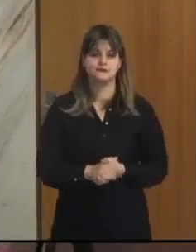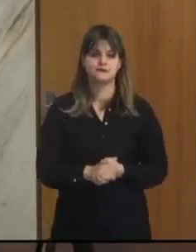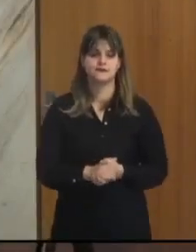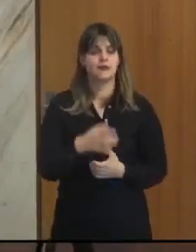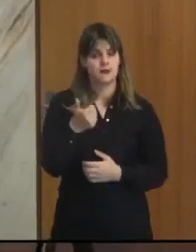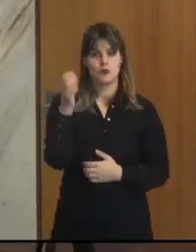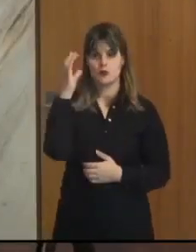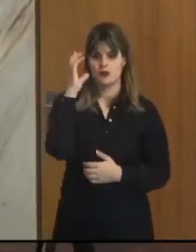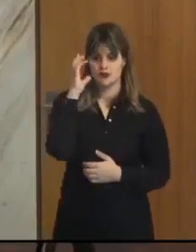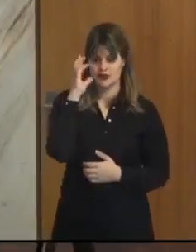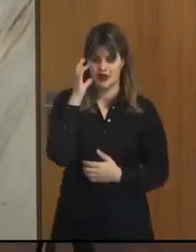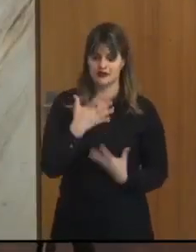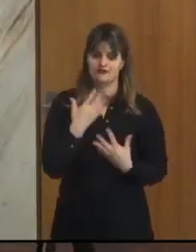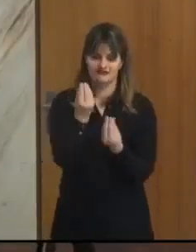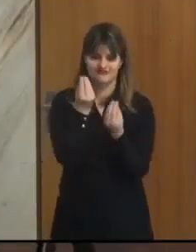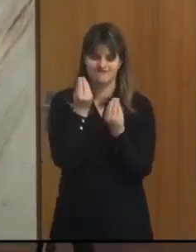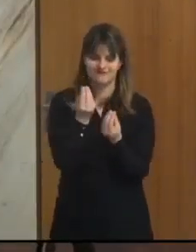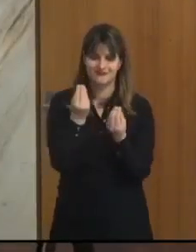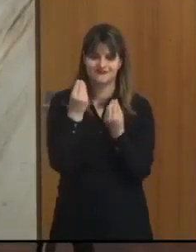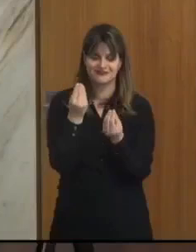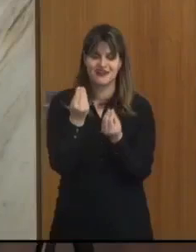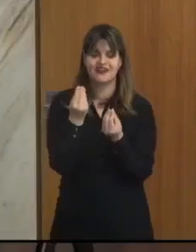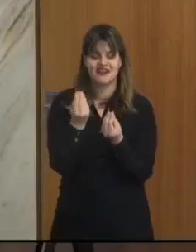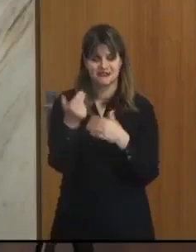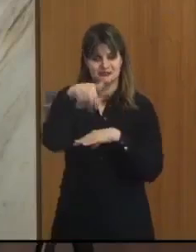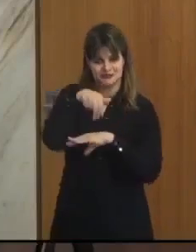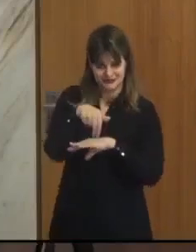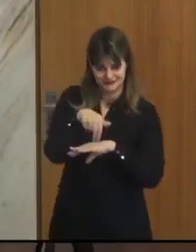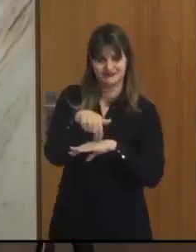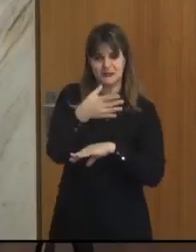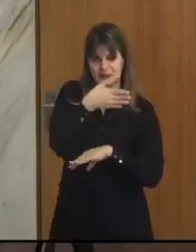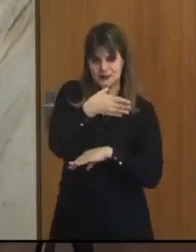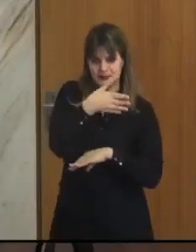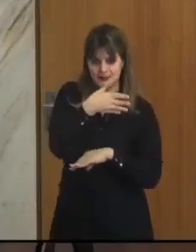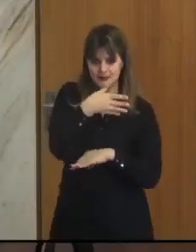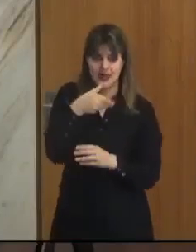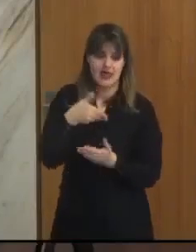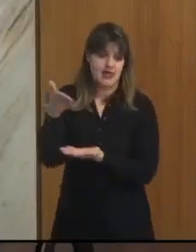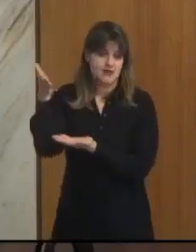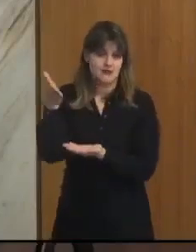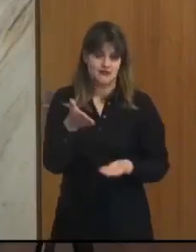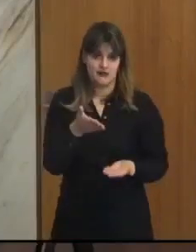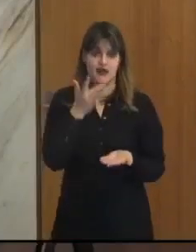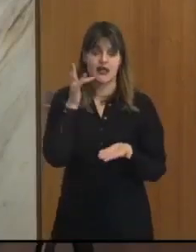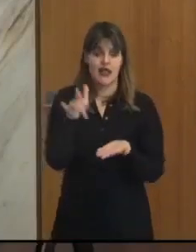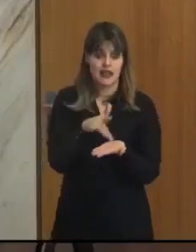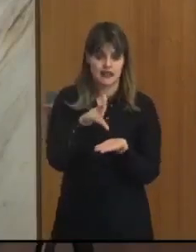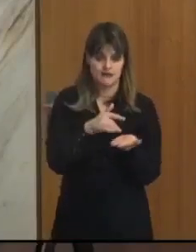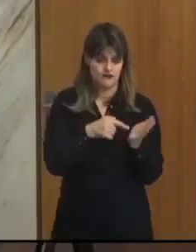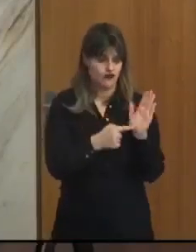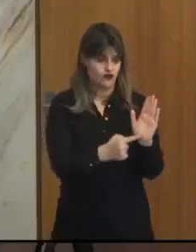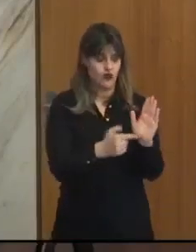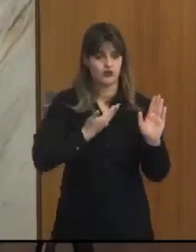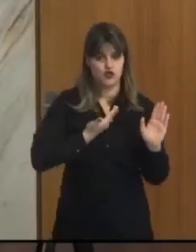Boa tarde. É com muito prazer que estou aqui a apresentar o livro Dom Manuel, a Ordem